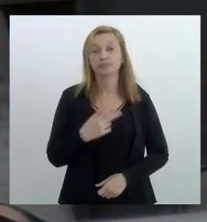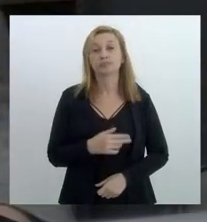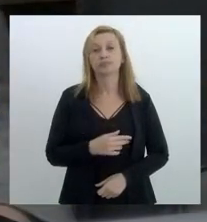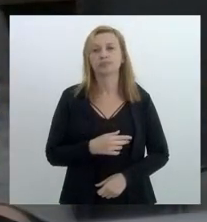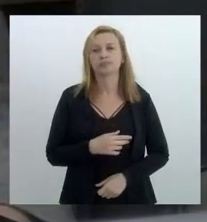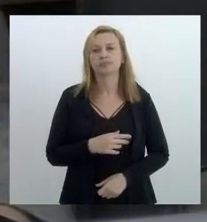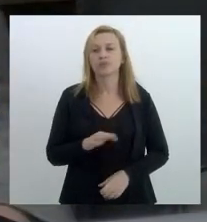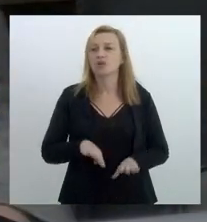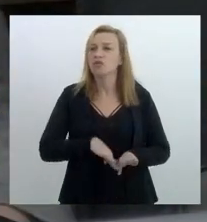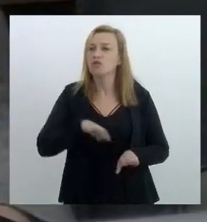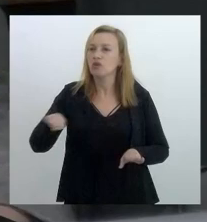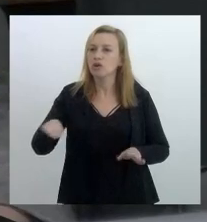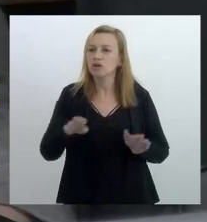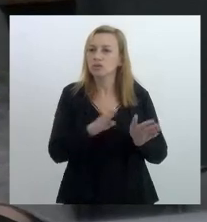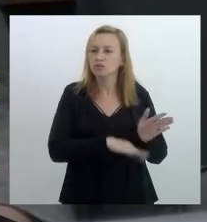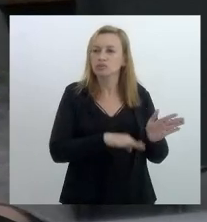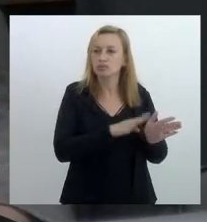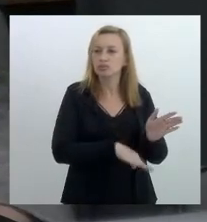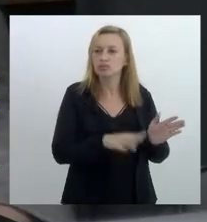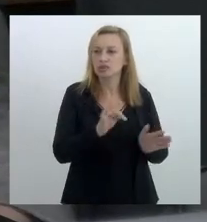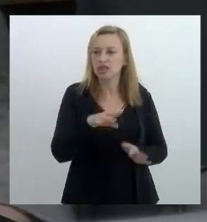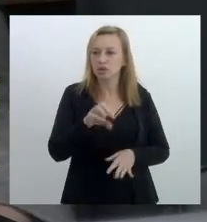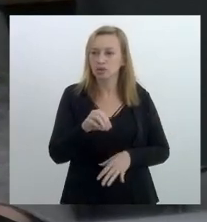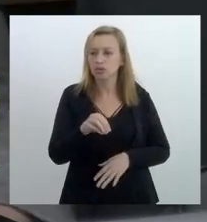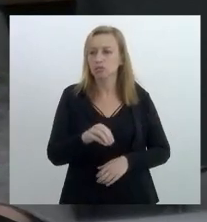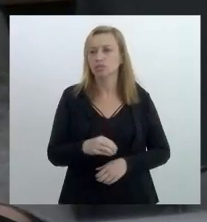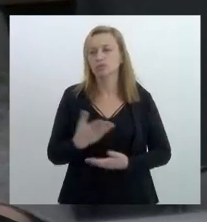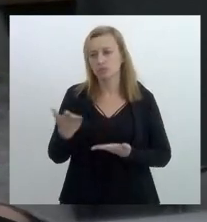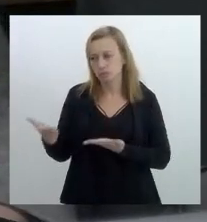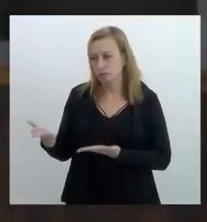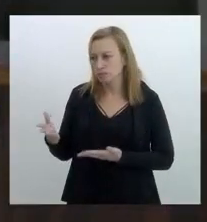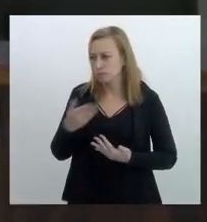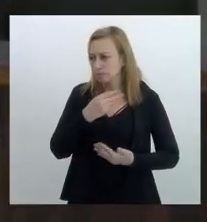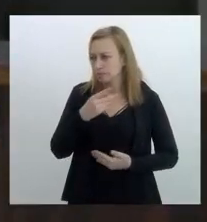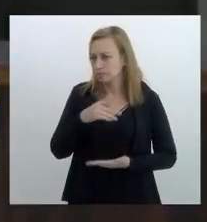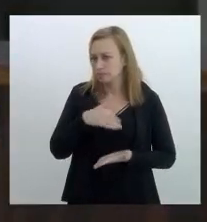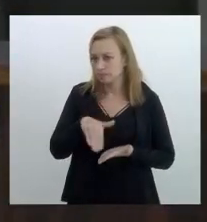dos tetos de gastos. Por favor, secretário.